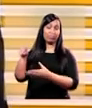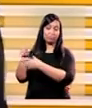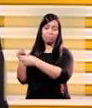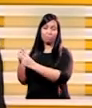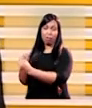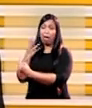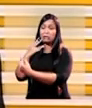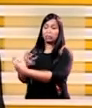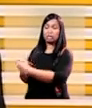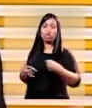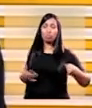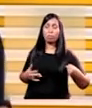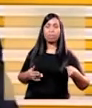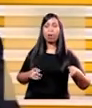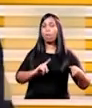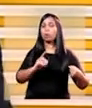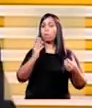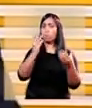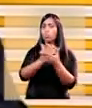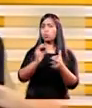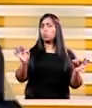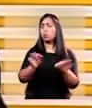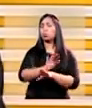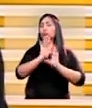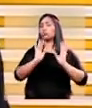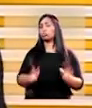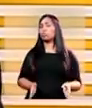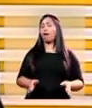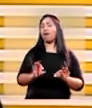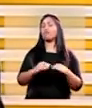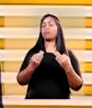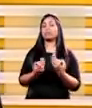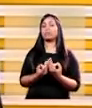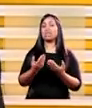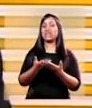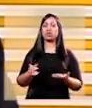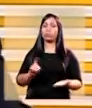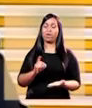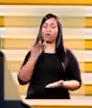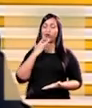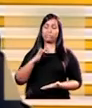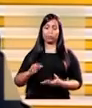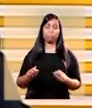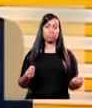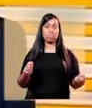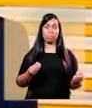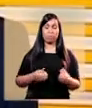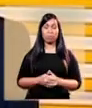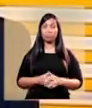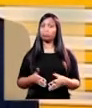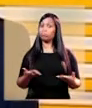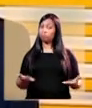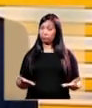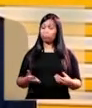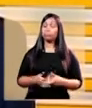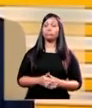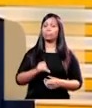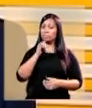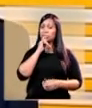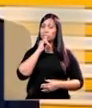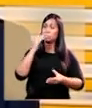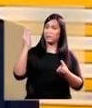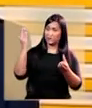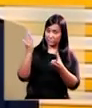tomar a criança, existe isso ou não? Depois que o processo está consolidado, essa família não pede mais essa criança.